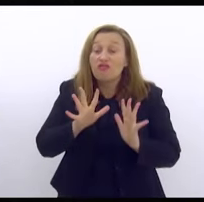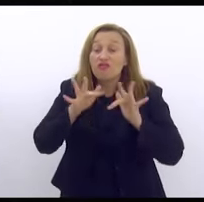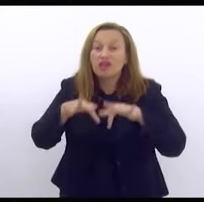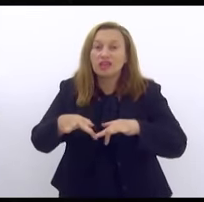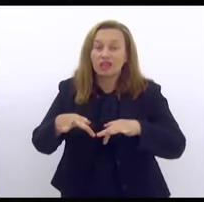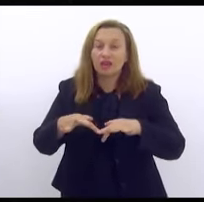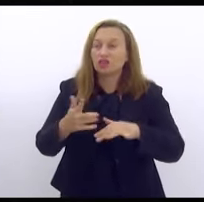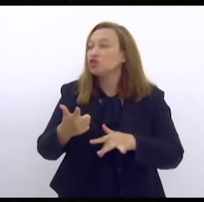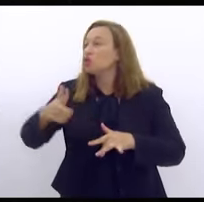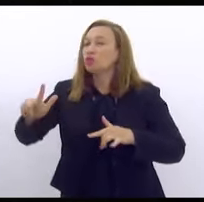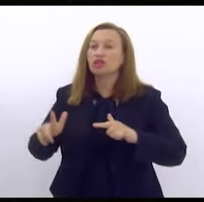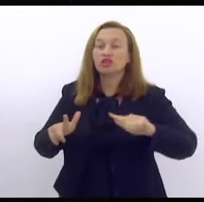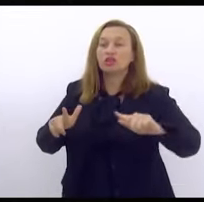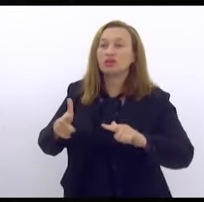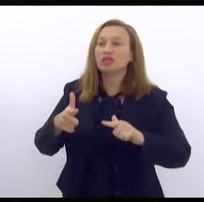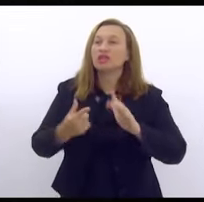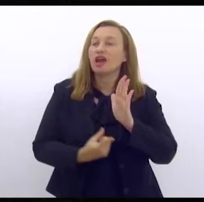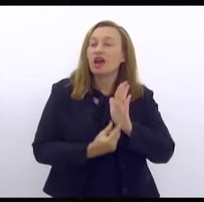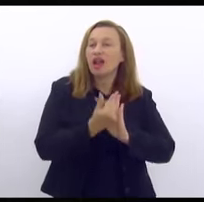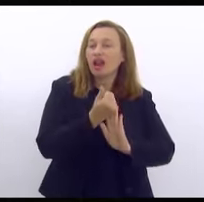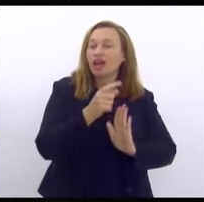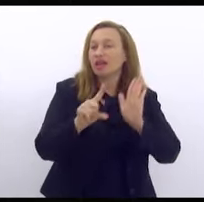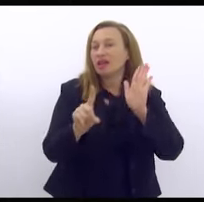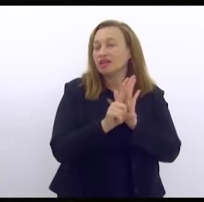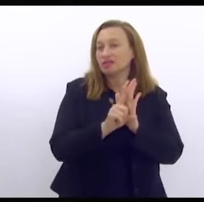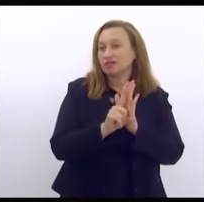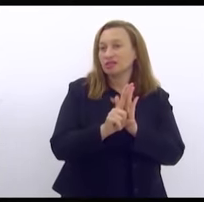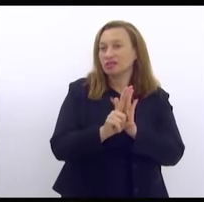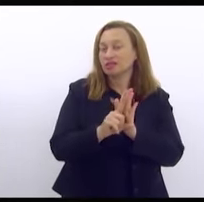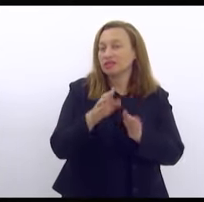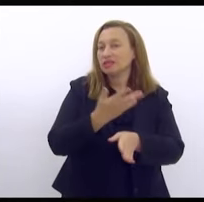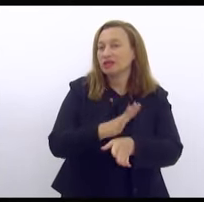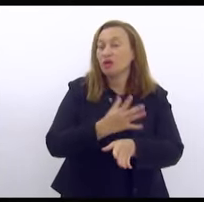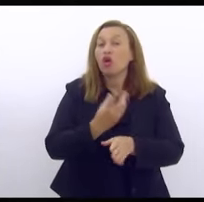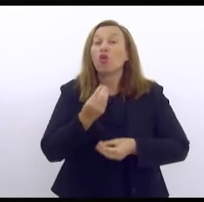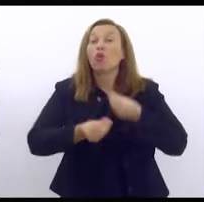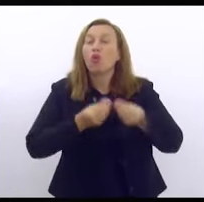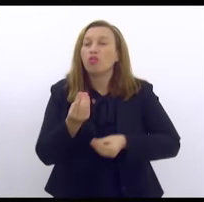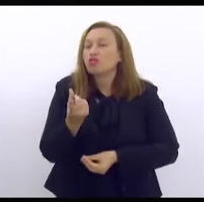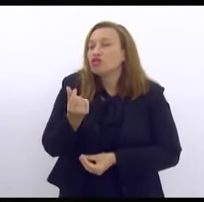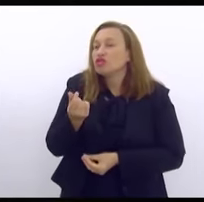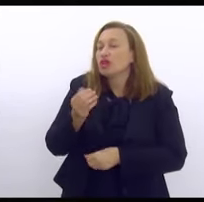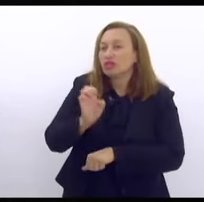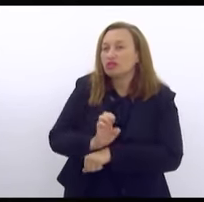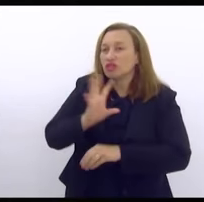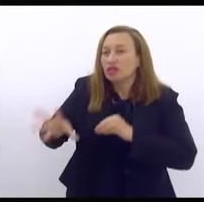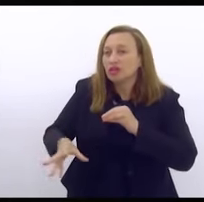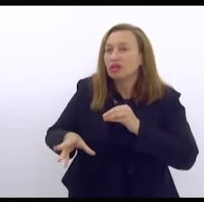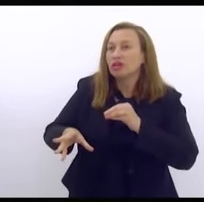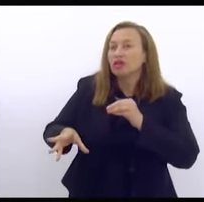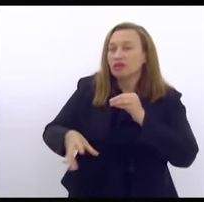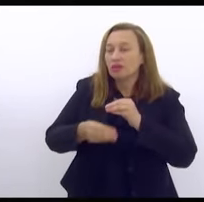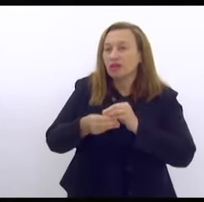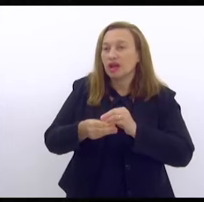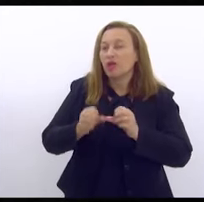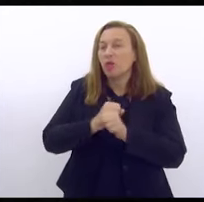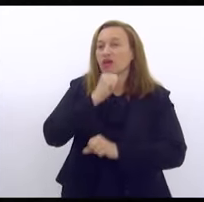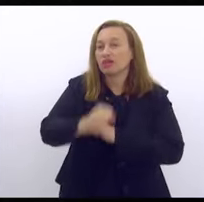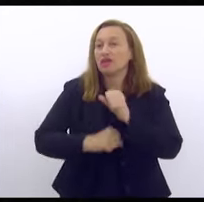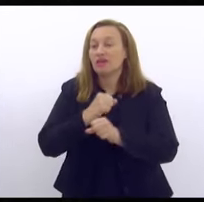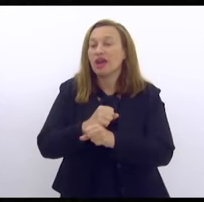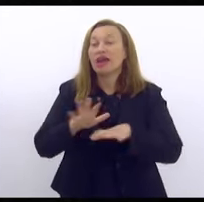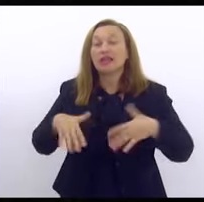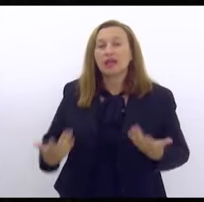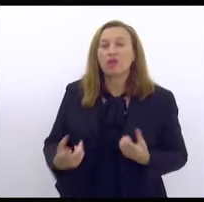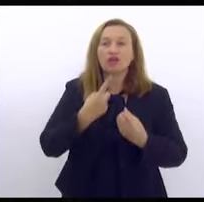das outras leis de orçamento e define na prática como o dinheiro do Estado que será aplicado no ano que vem. Por isso é tão importante